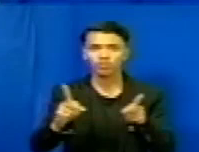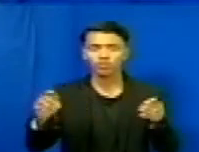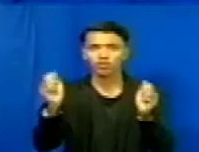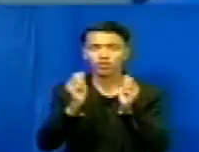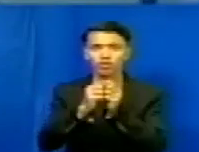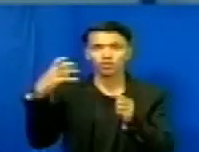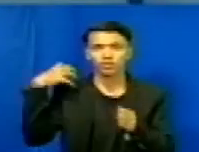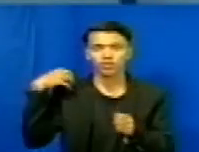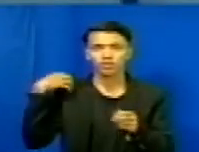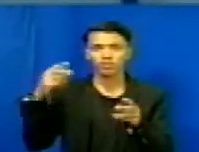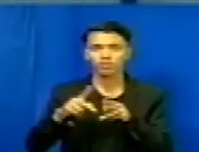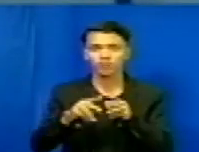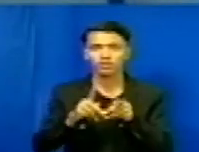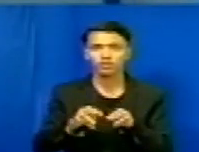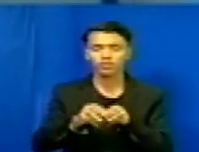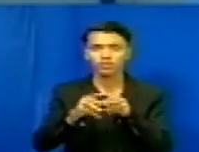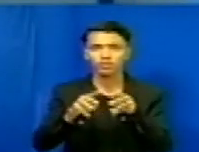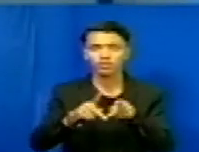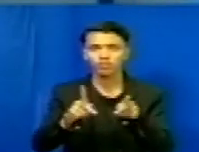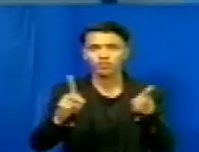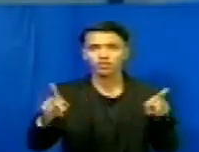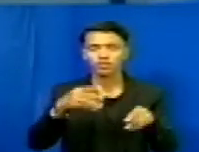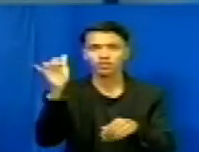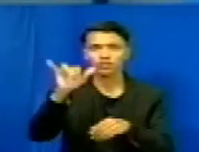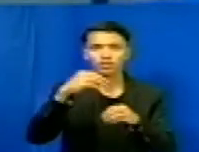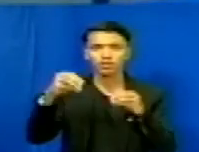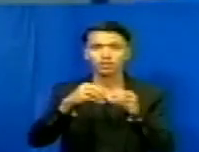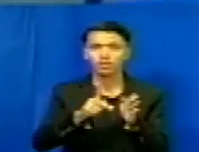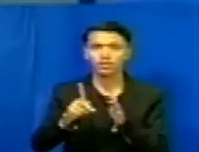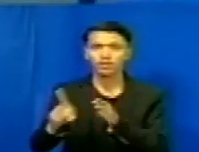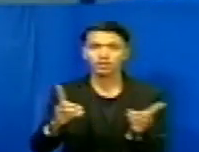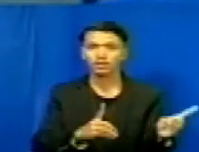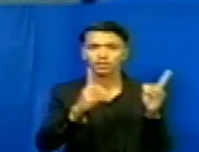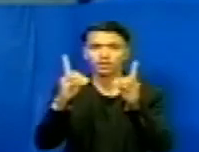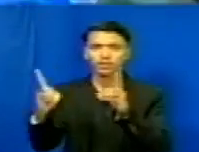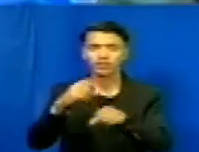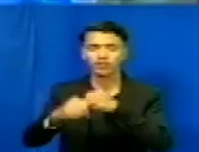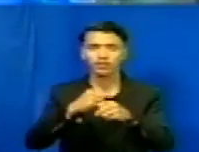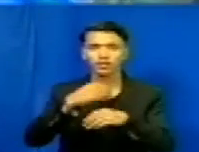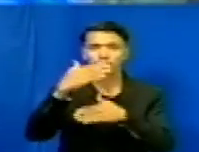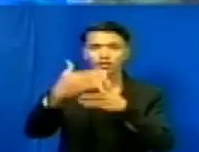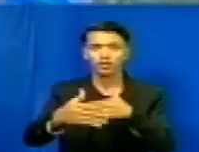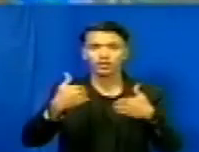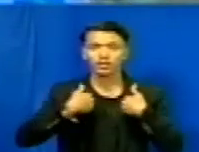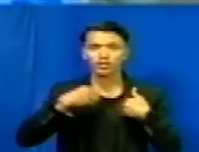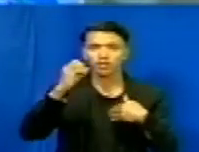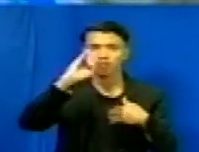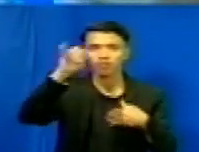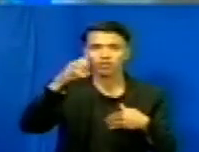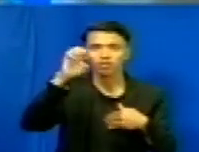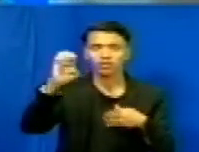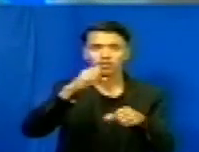linha ministerial no setor público sira con ba plano prioridade ne bisa implementa ia tinang oin ia orçamento geral